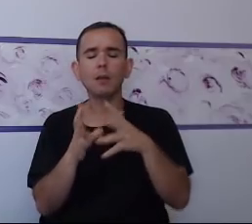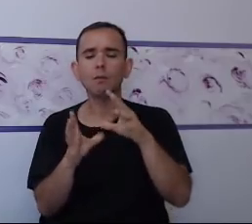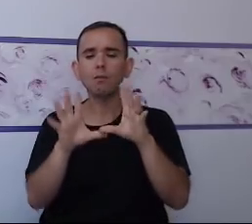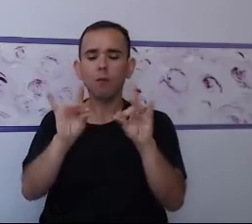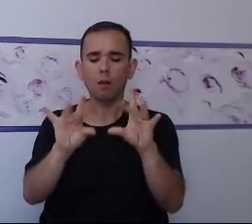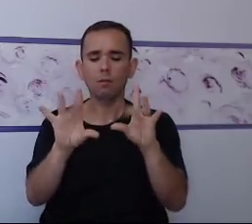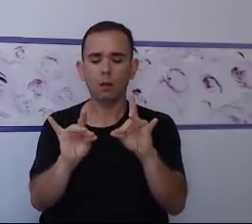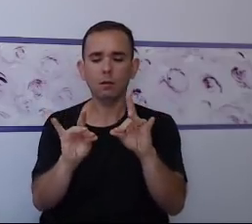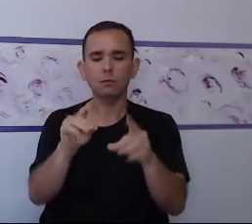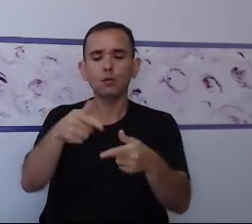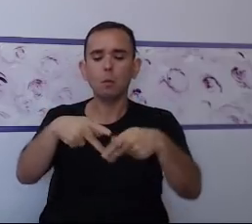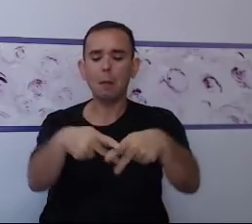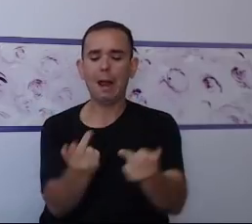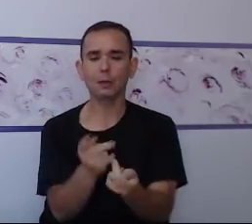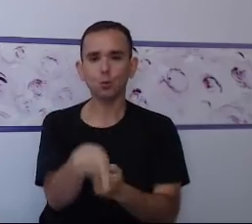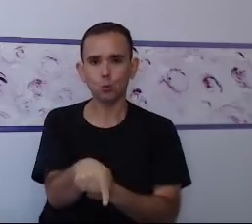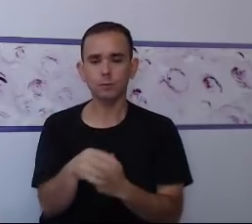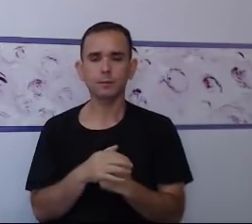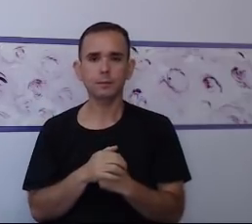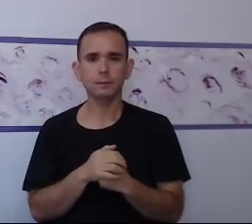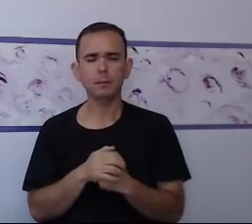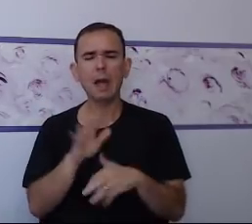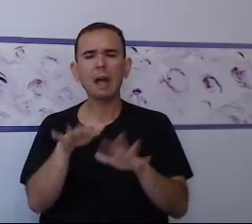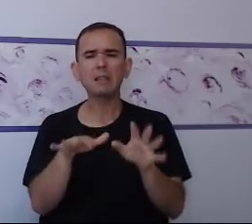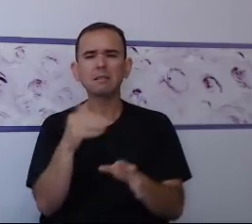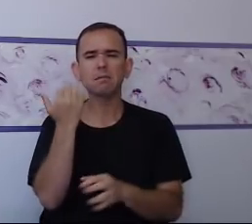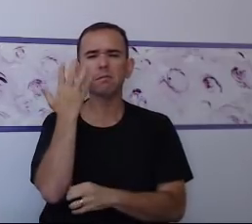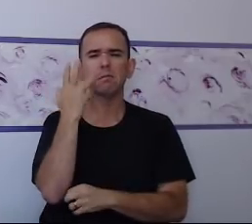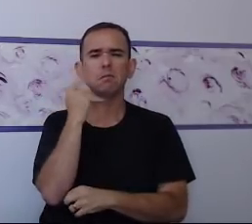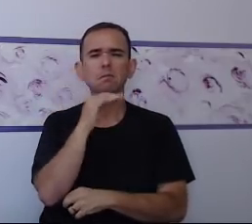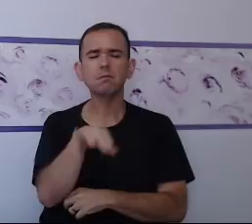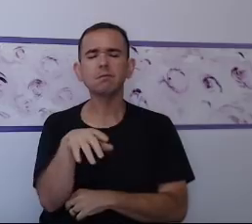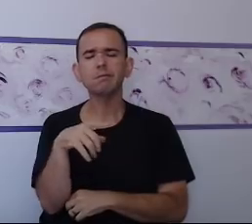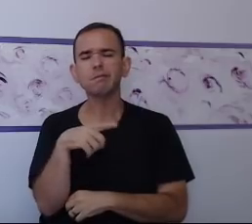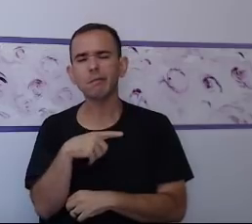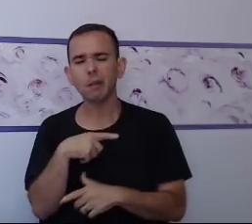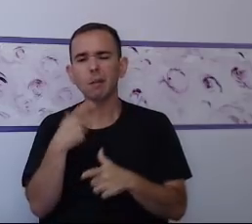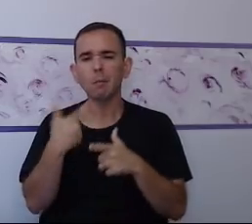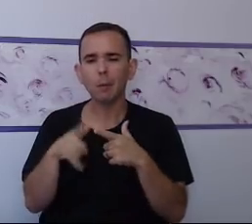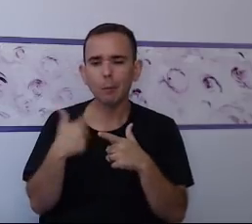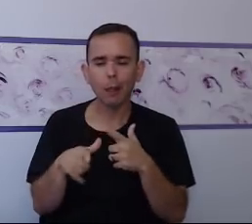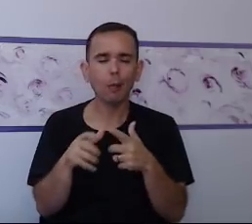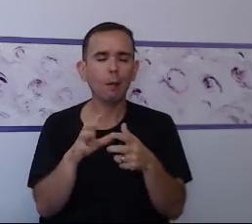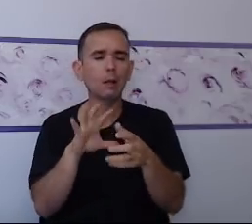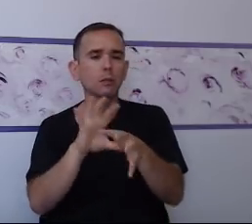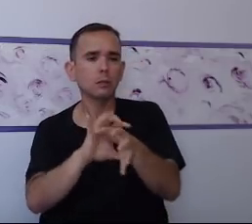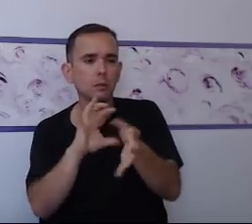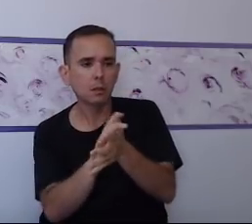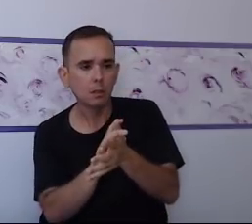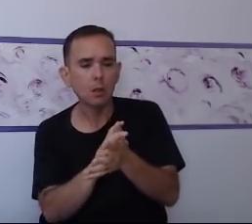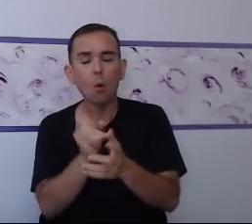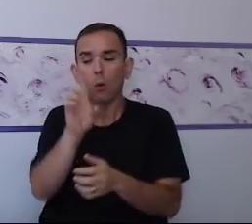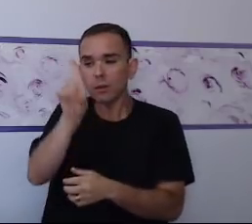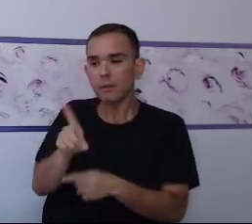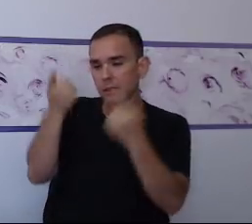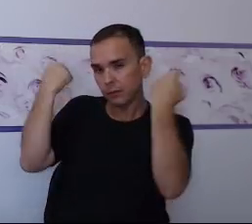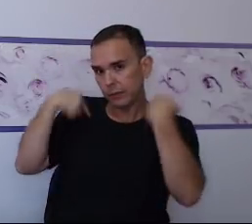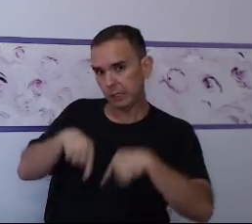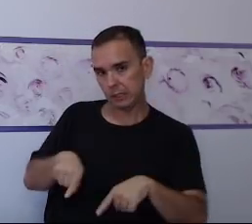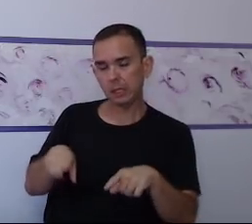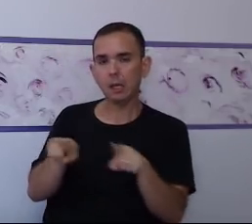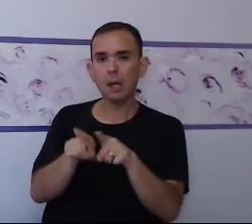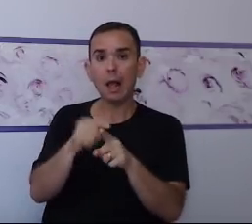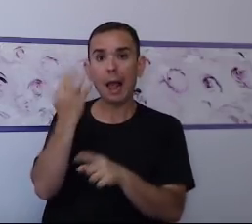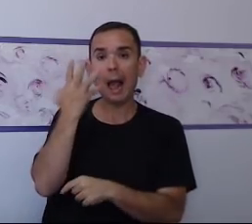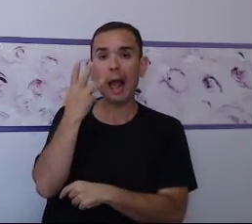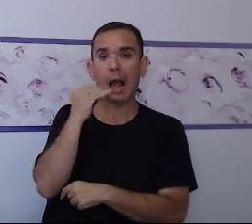pratinhos, né? Então, assim, a criança, geralmente, uma criança que tem hemiplegia ou que tem a deficiência física, a